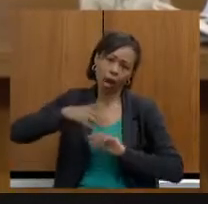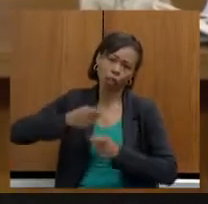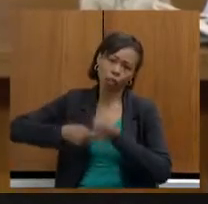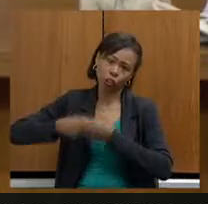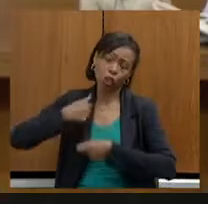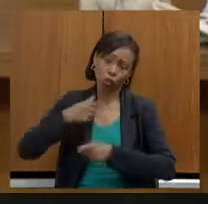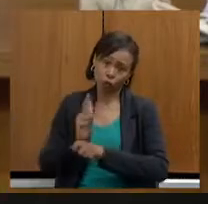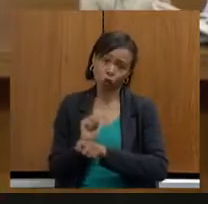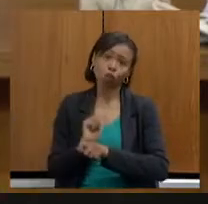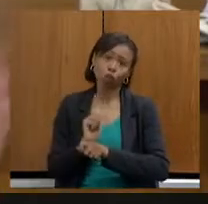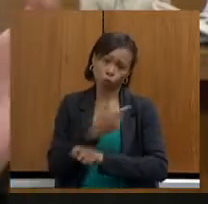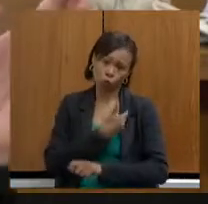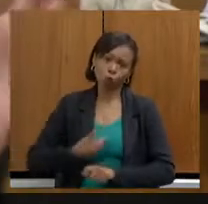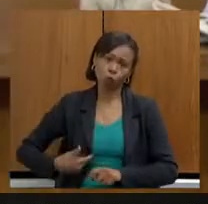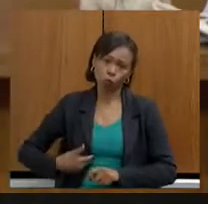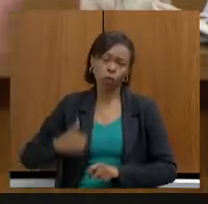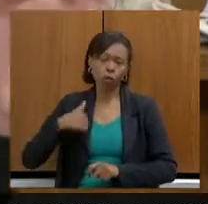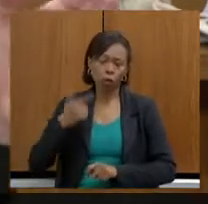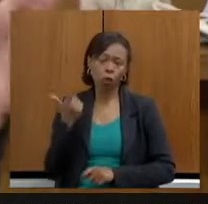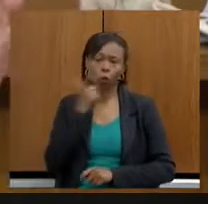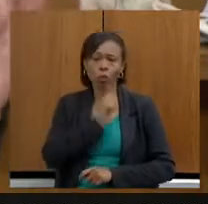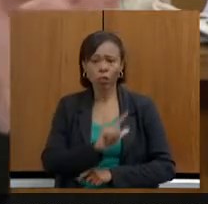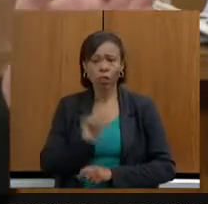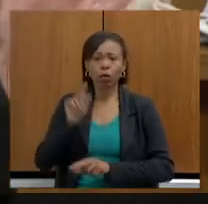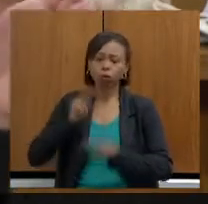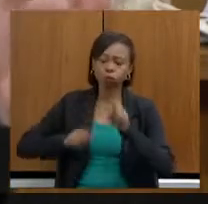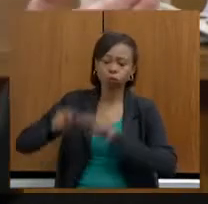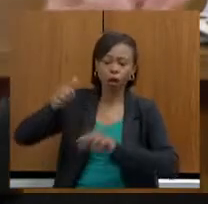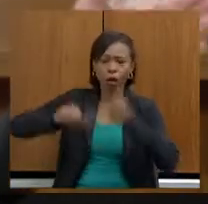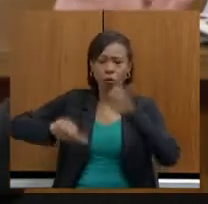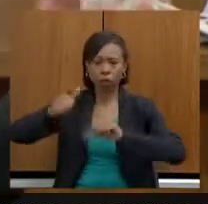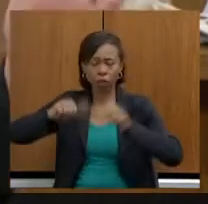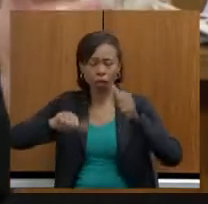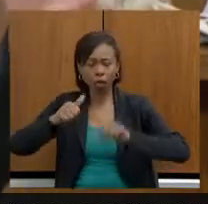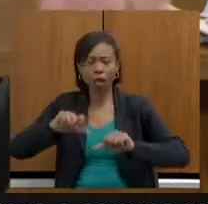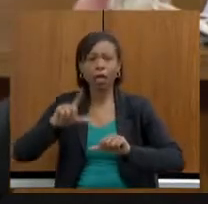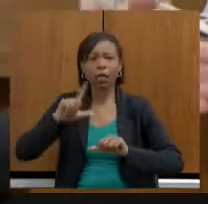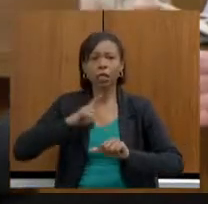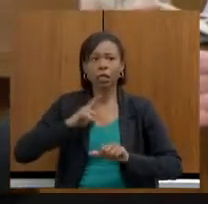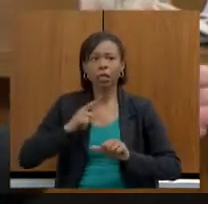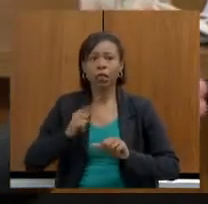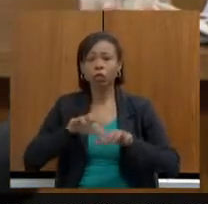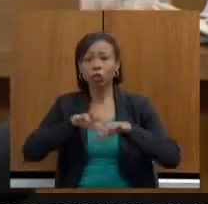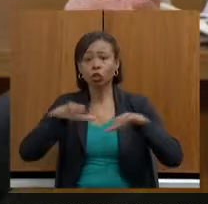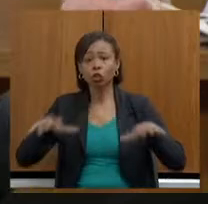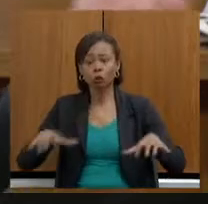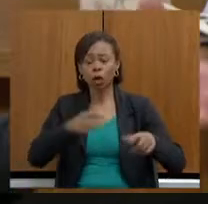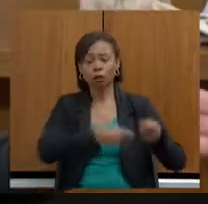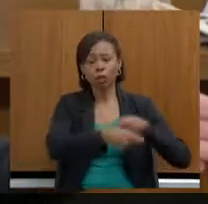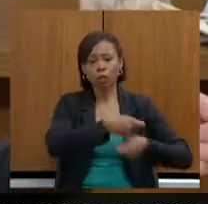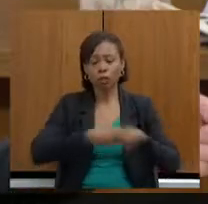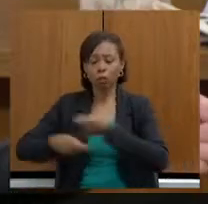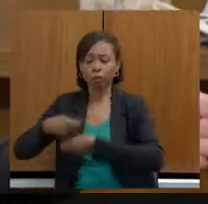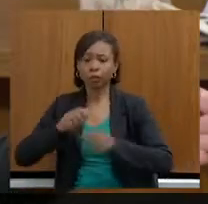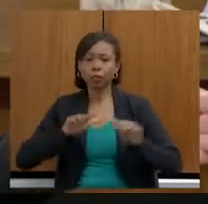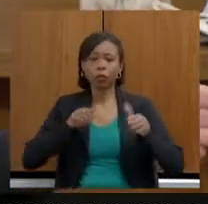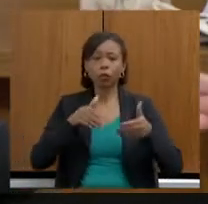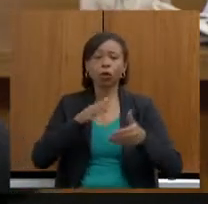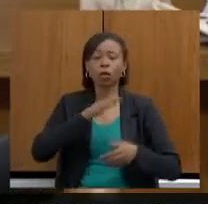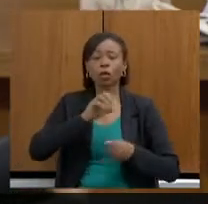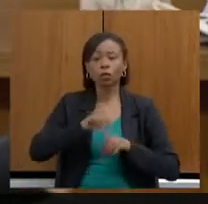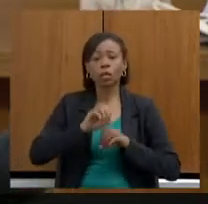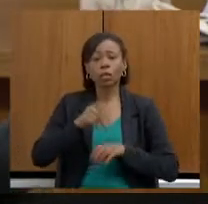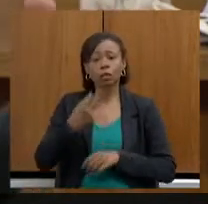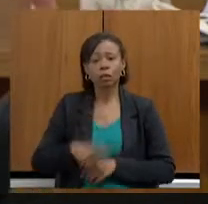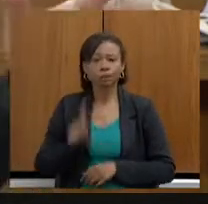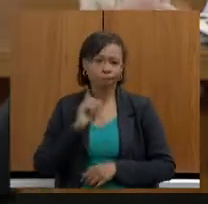uma gestora pública e conseguiu a avaliação de que houve duas administrações distintas em relação à educação do nosso Estado